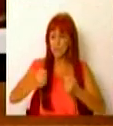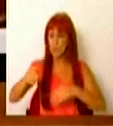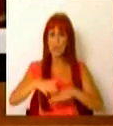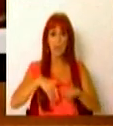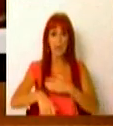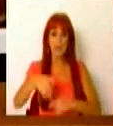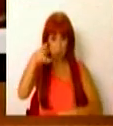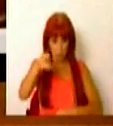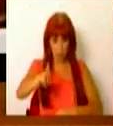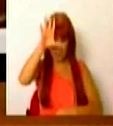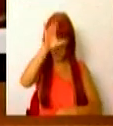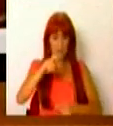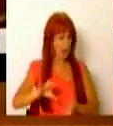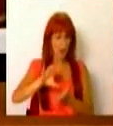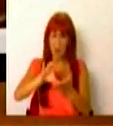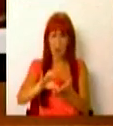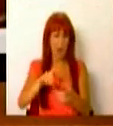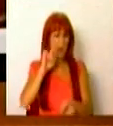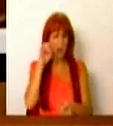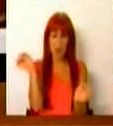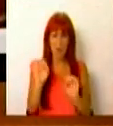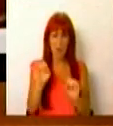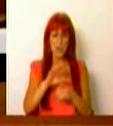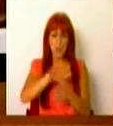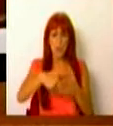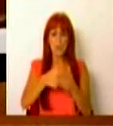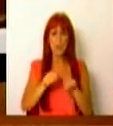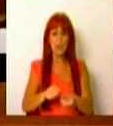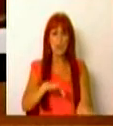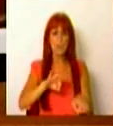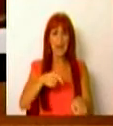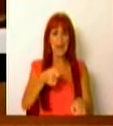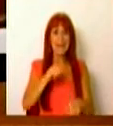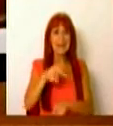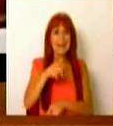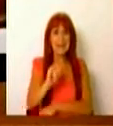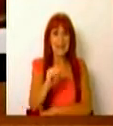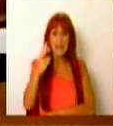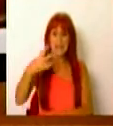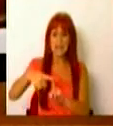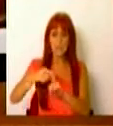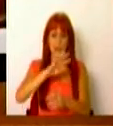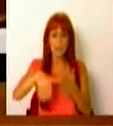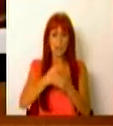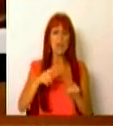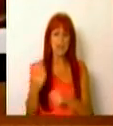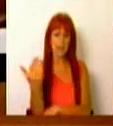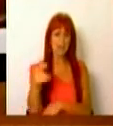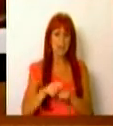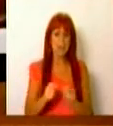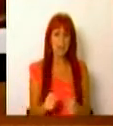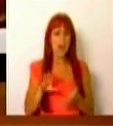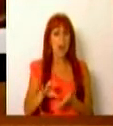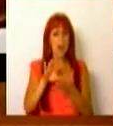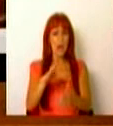anterior Governo não tinham financiamento assegurado neste programa, no PETI 3+. Este programa encerrava um déficit de